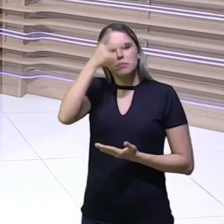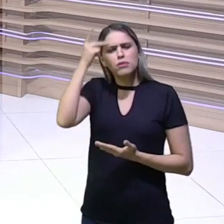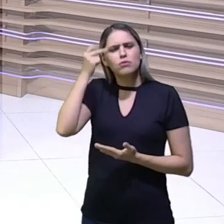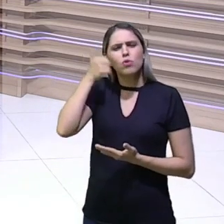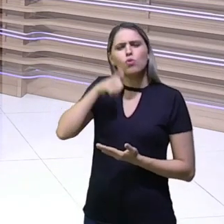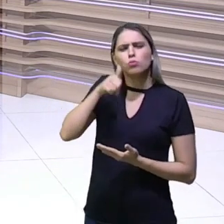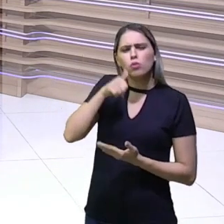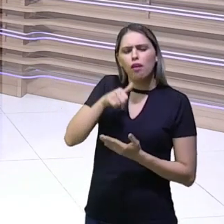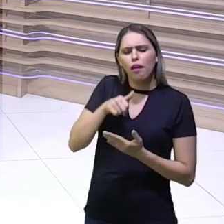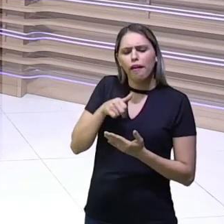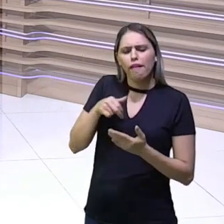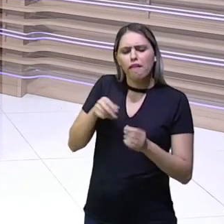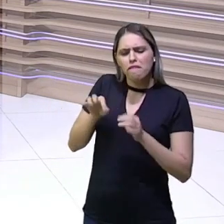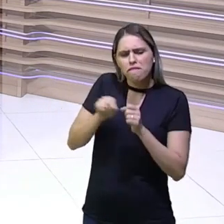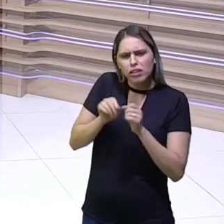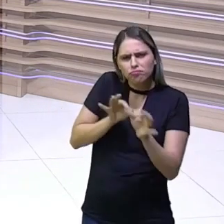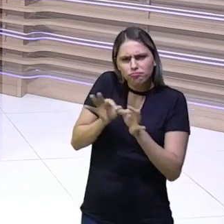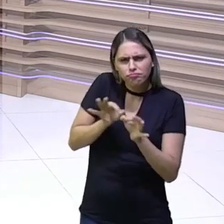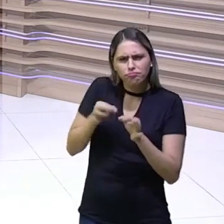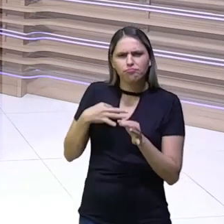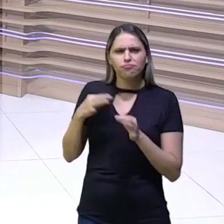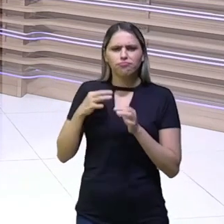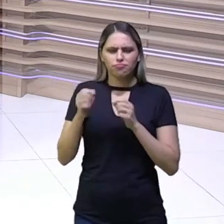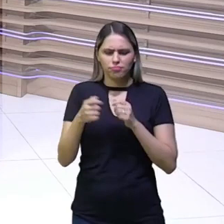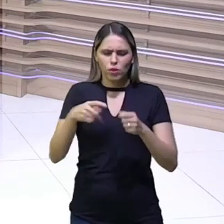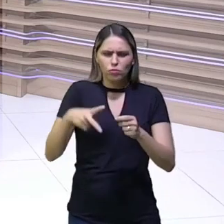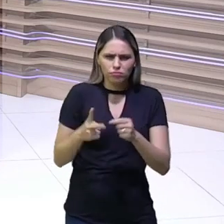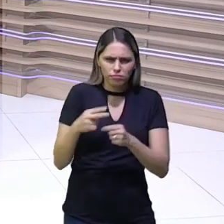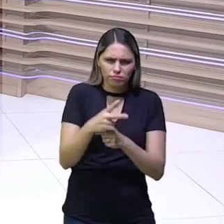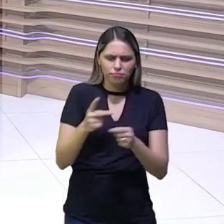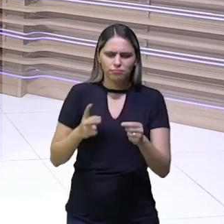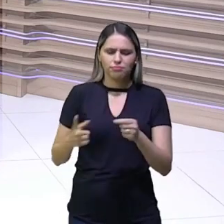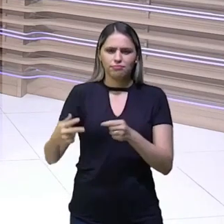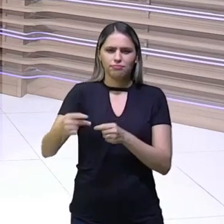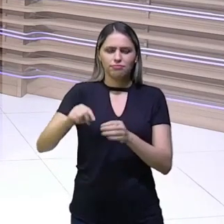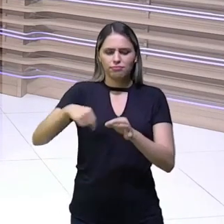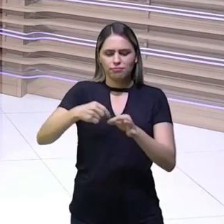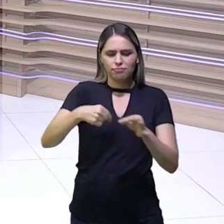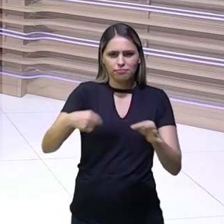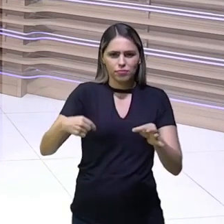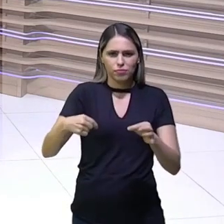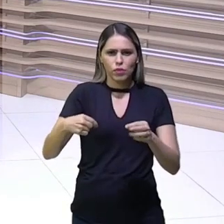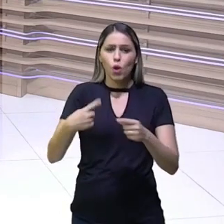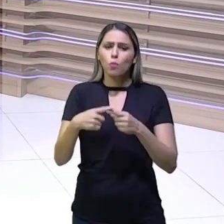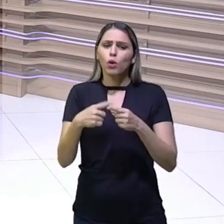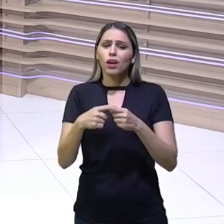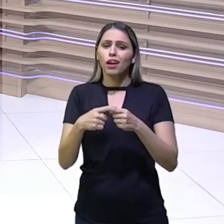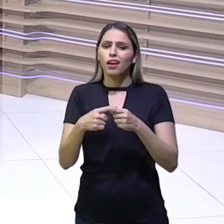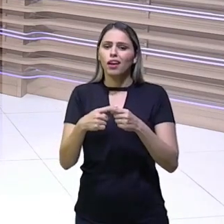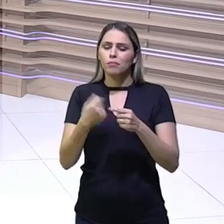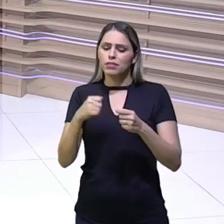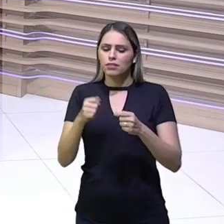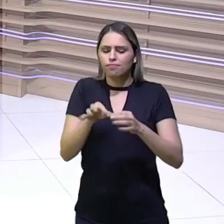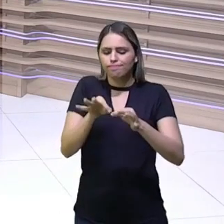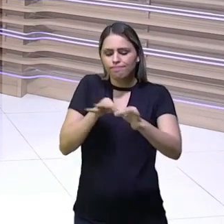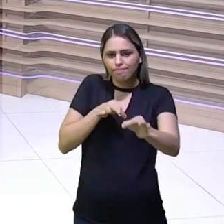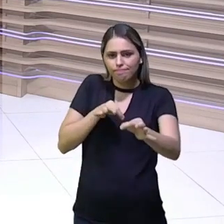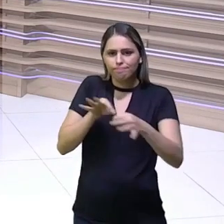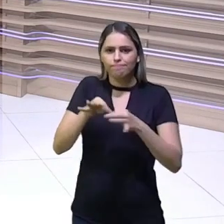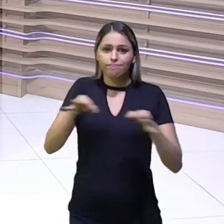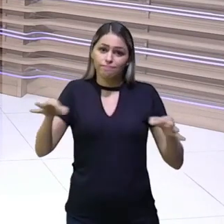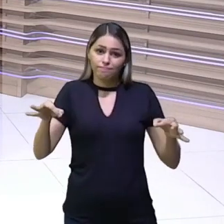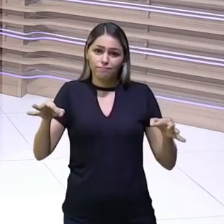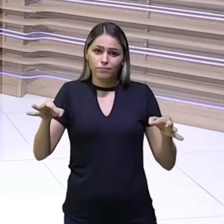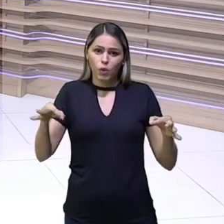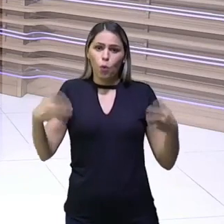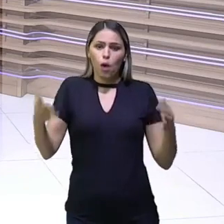métrica para medir a altura, para medir o tamanho da roupa que você vai usar. E você na sua casa? O